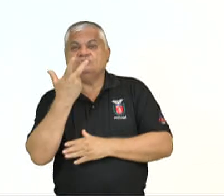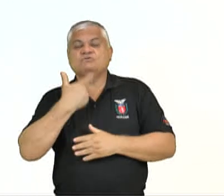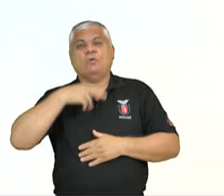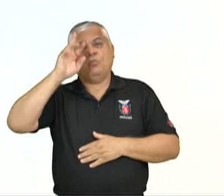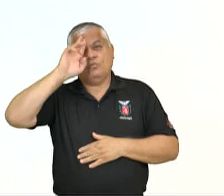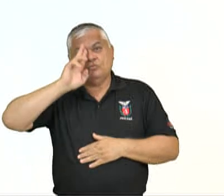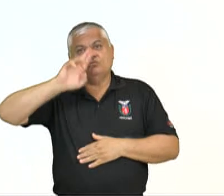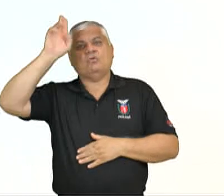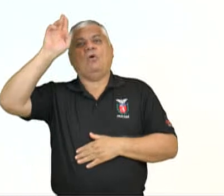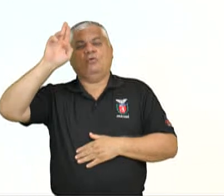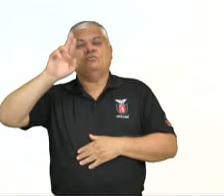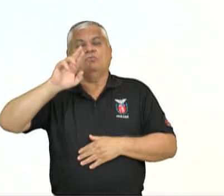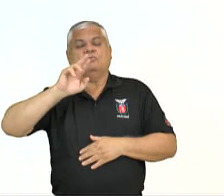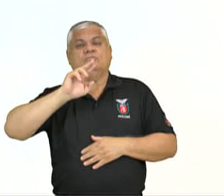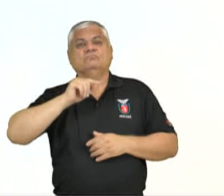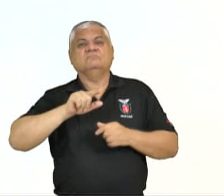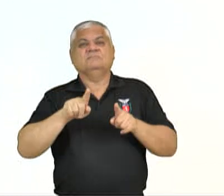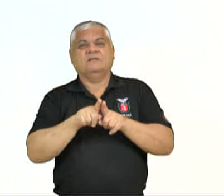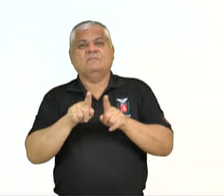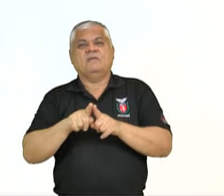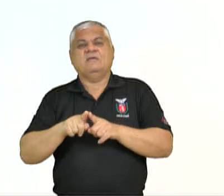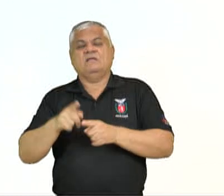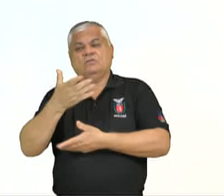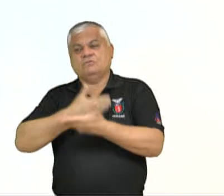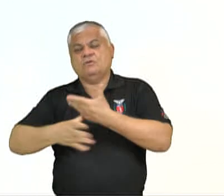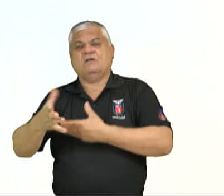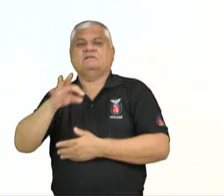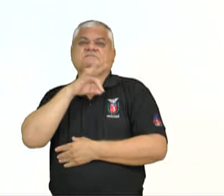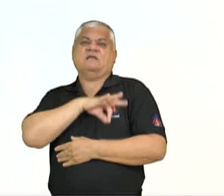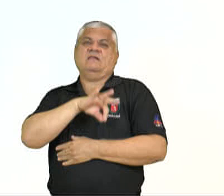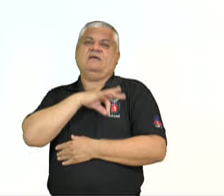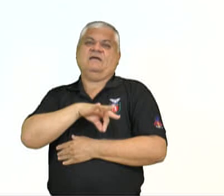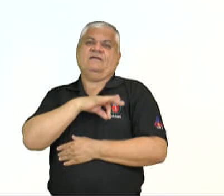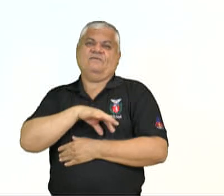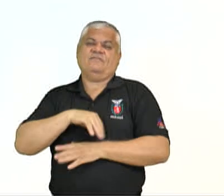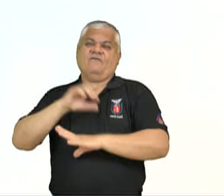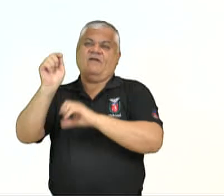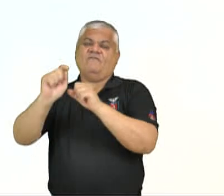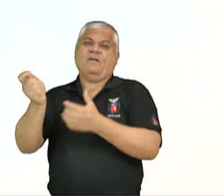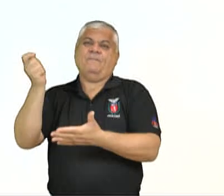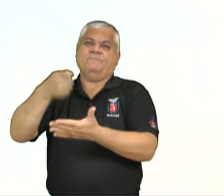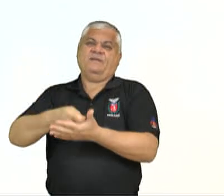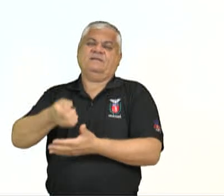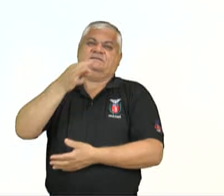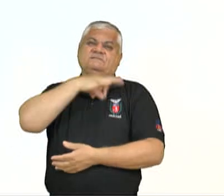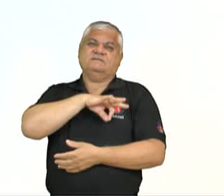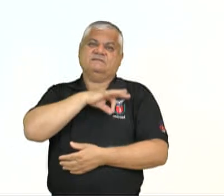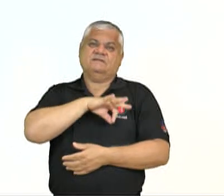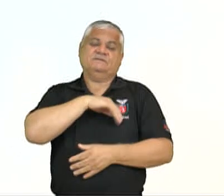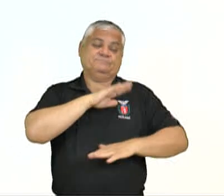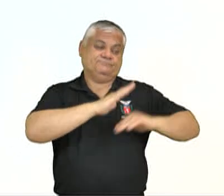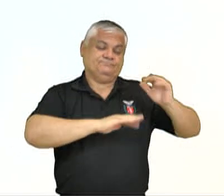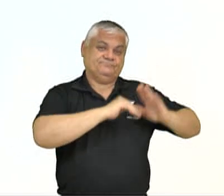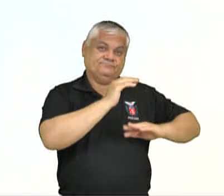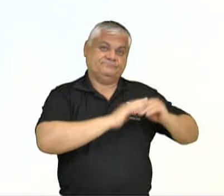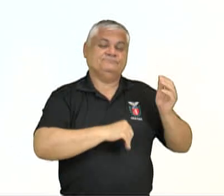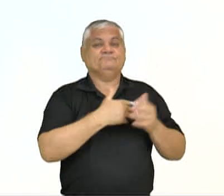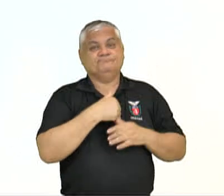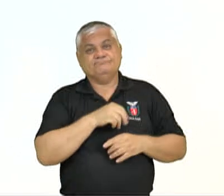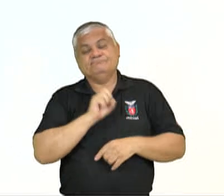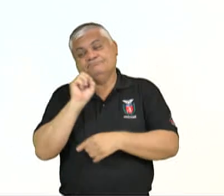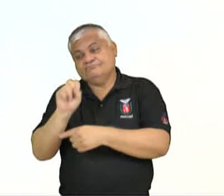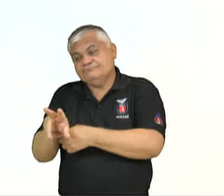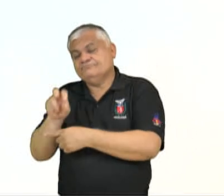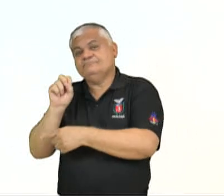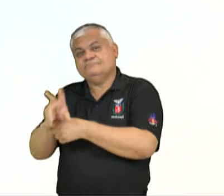de manufatura e de trabalhos assalariados, né? Então, esse artesão começa a investir na fábrica, começa a